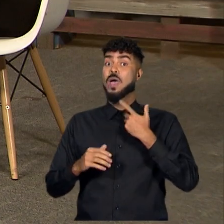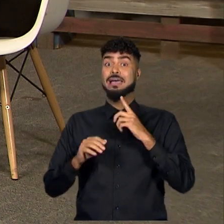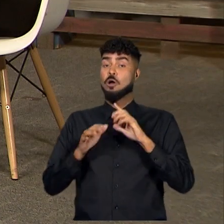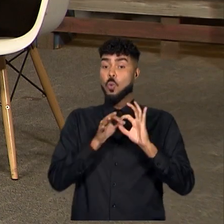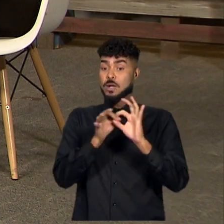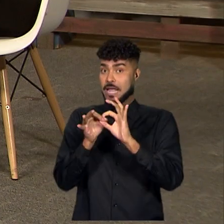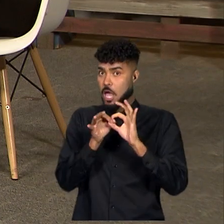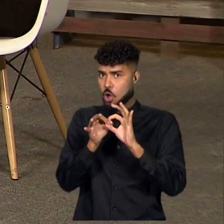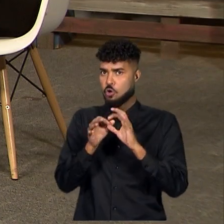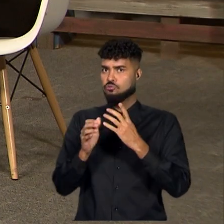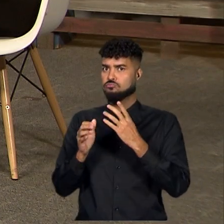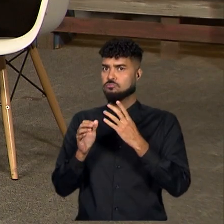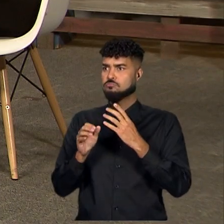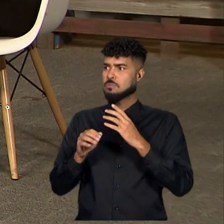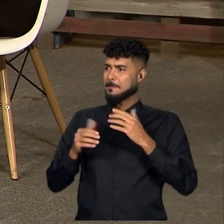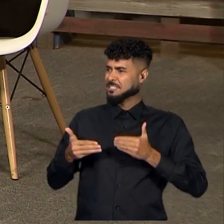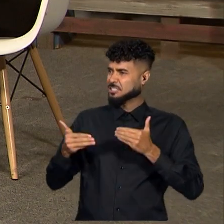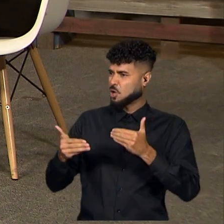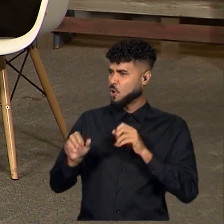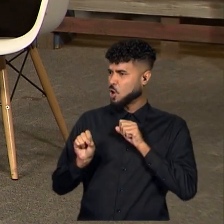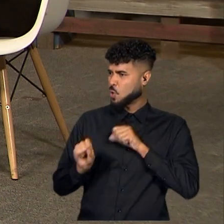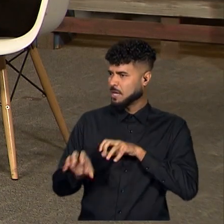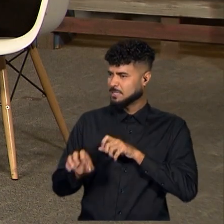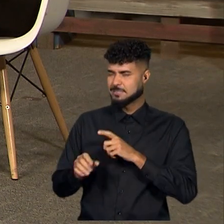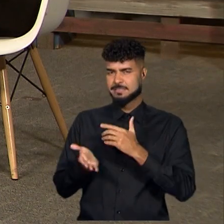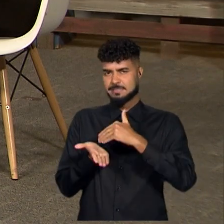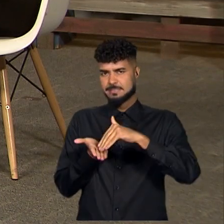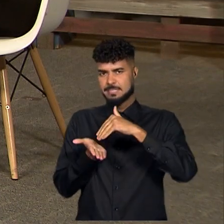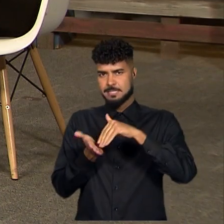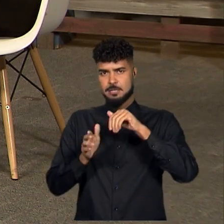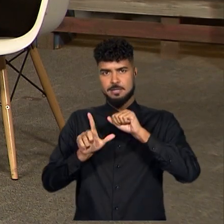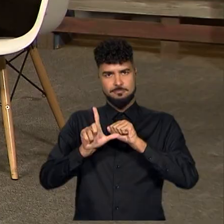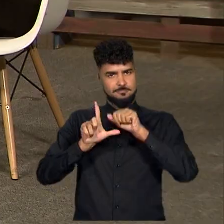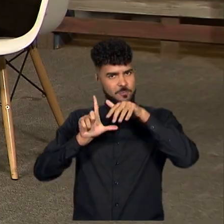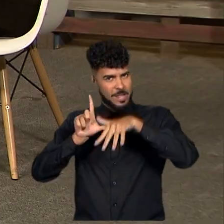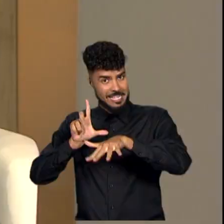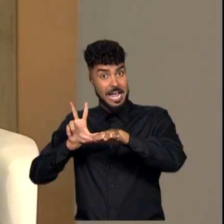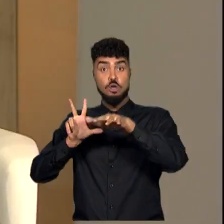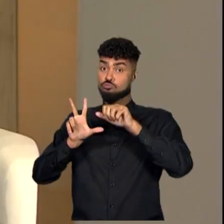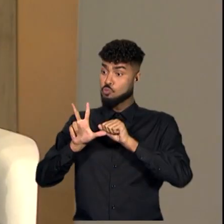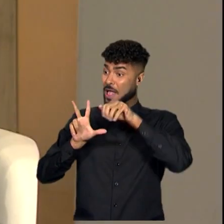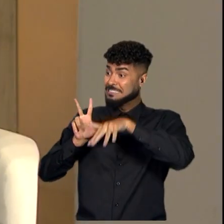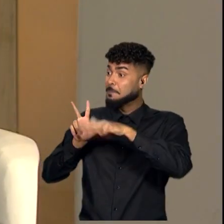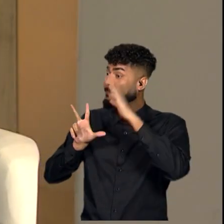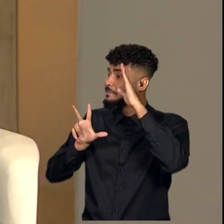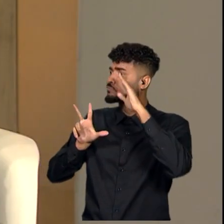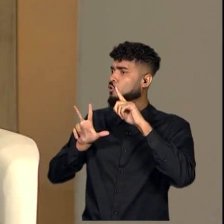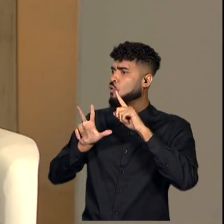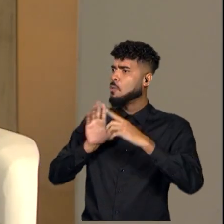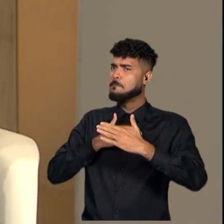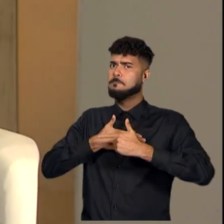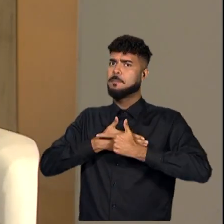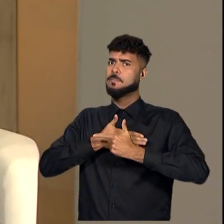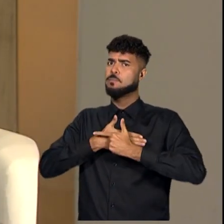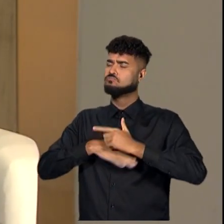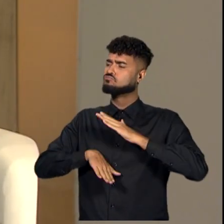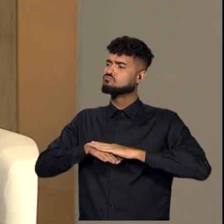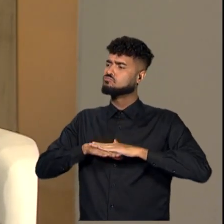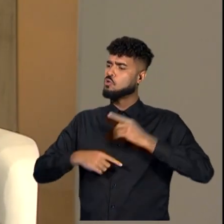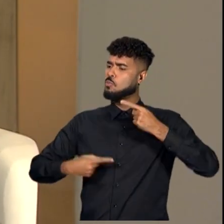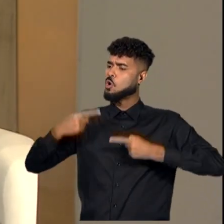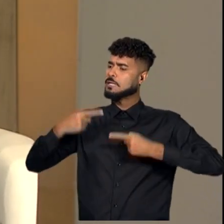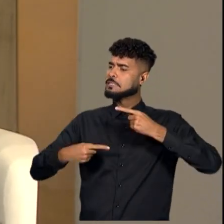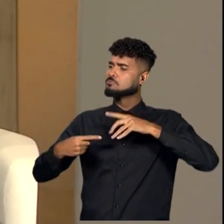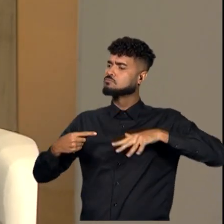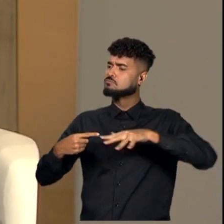União, o Ministério da Educação, por meio da Secretaria de Modalidades Especializadas, tem esse papel de implementar as políticas e